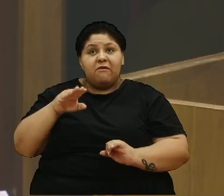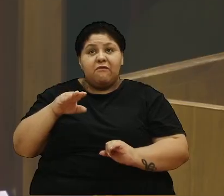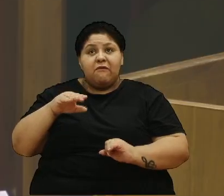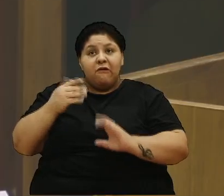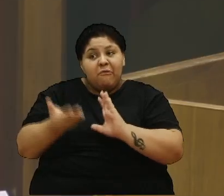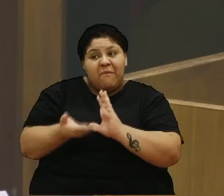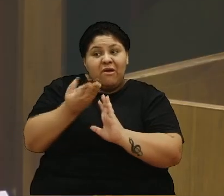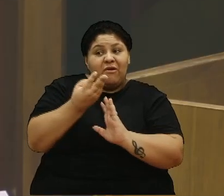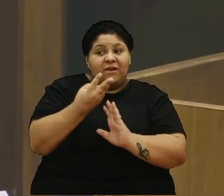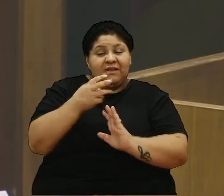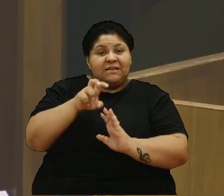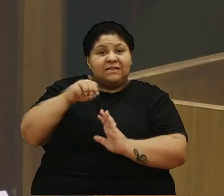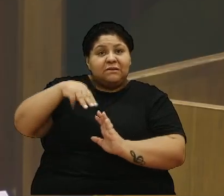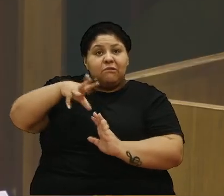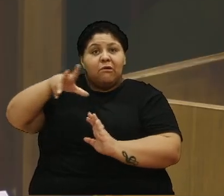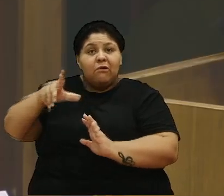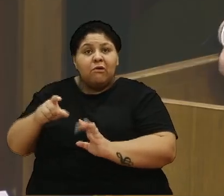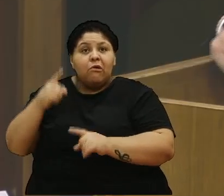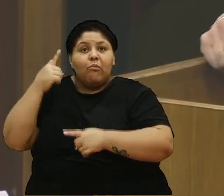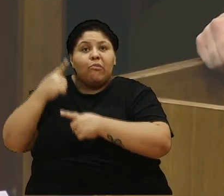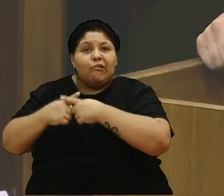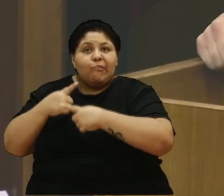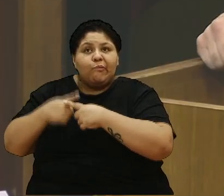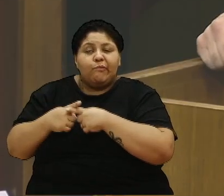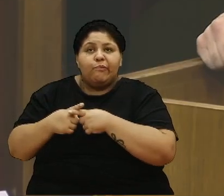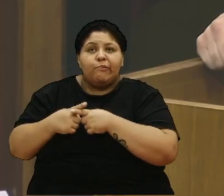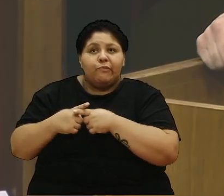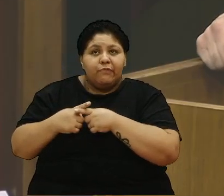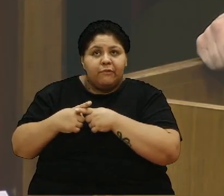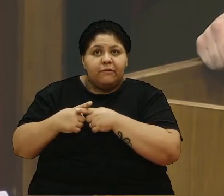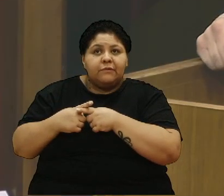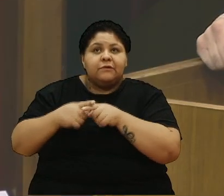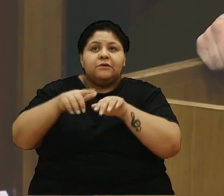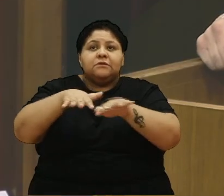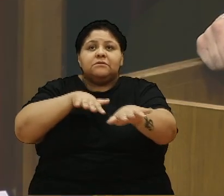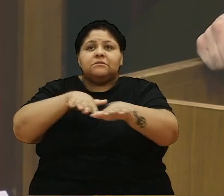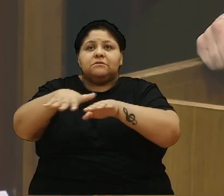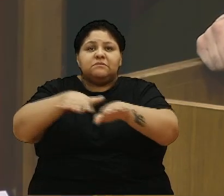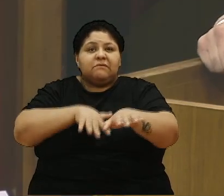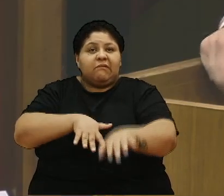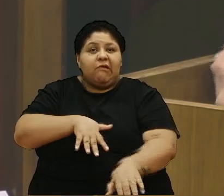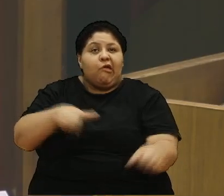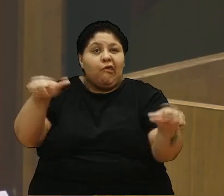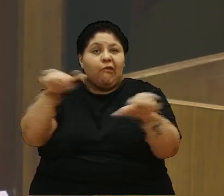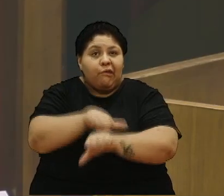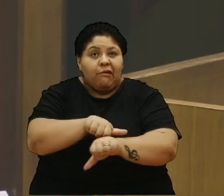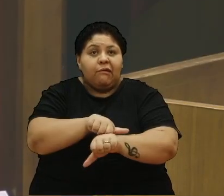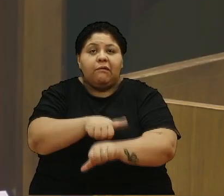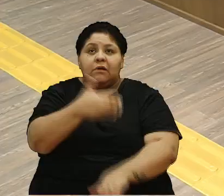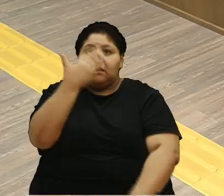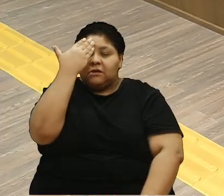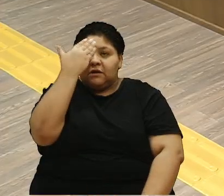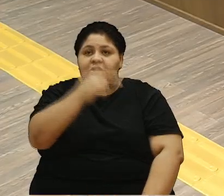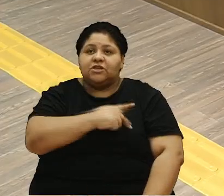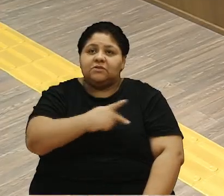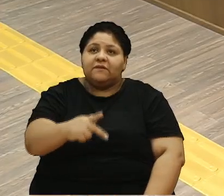35 bilhões por conta do nosso trânsito péssimo. Obrigado,